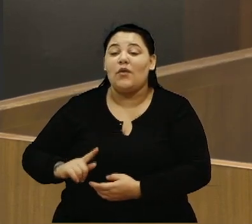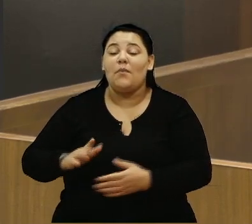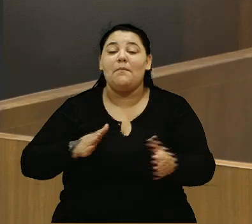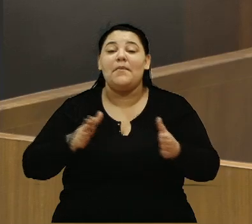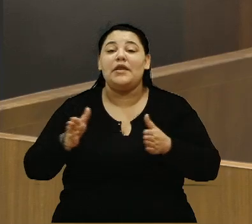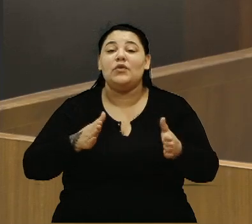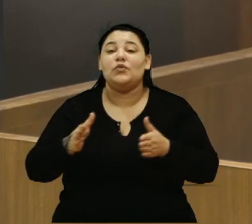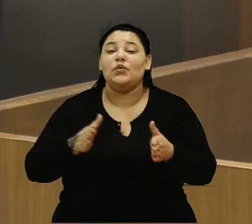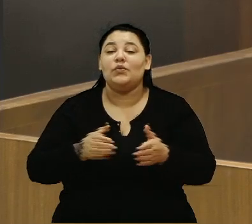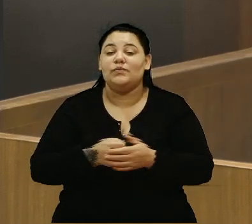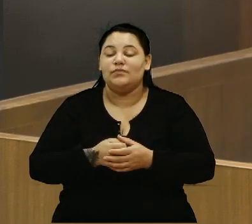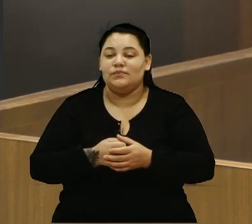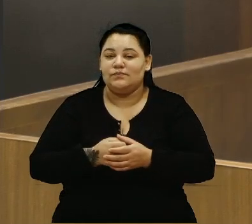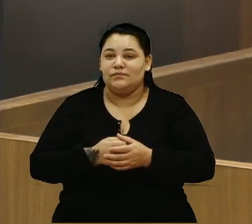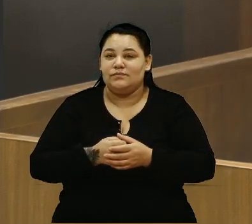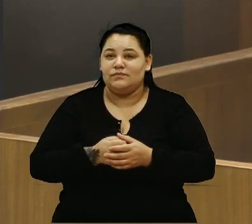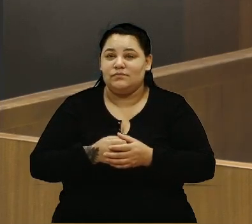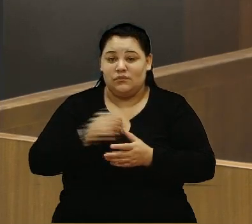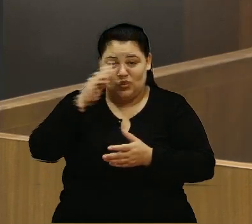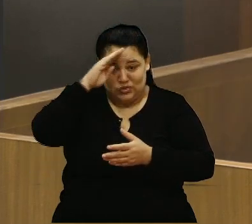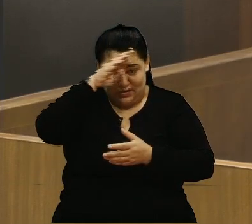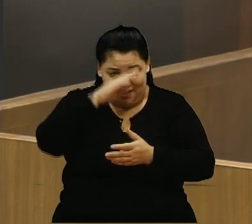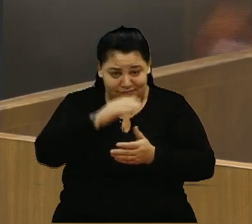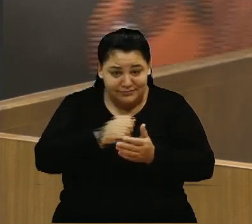quais governos? No Bolsonaro?